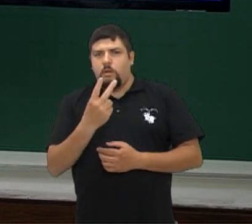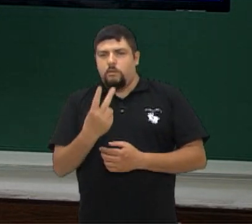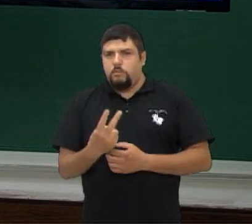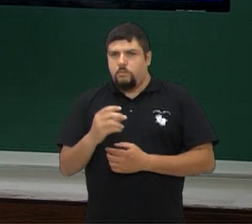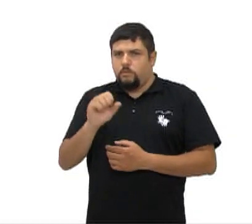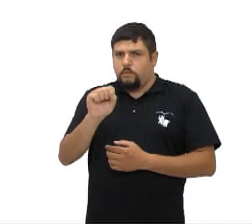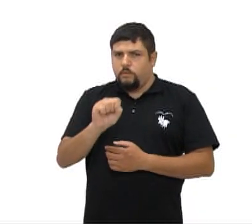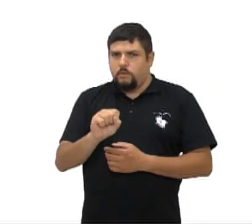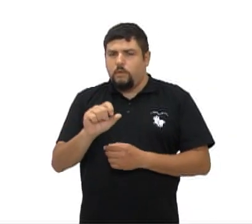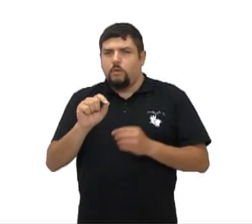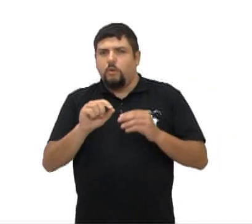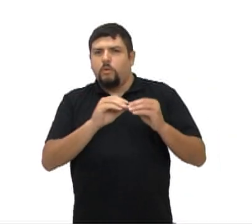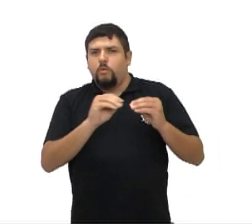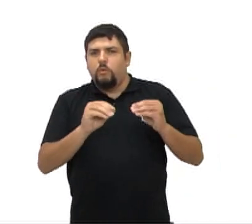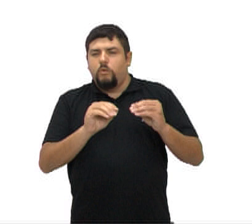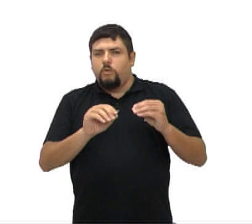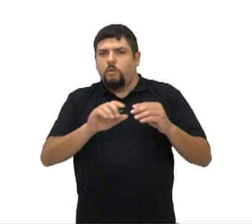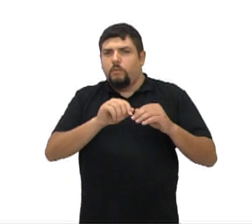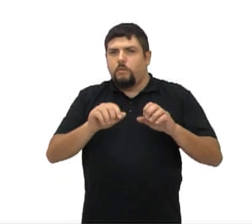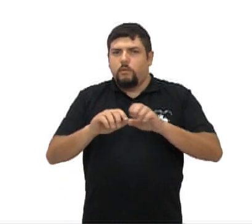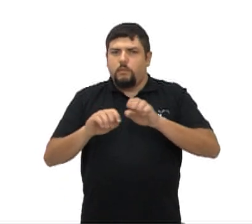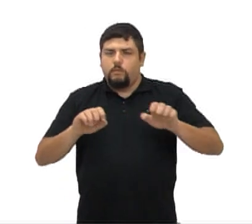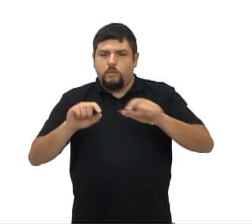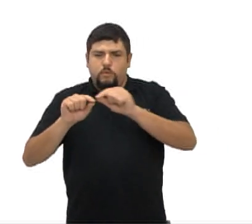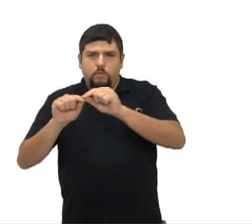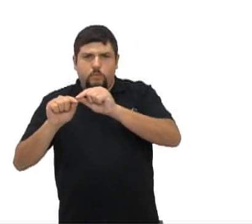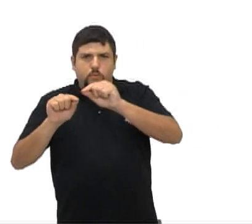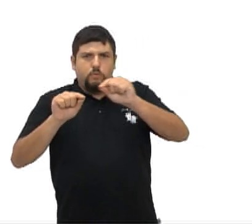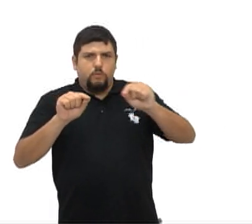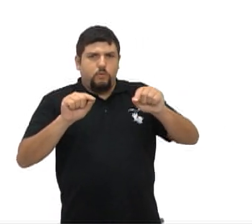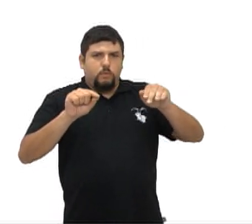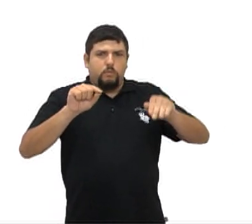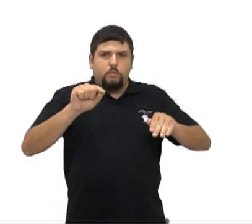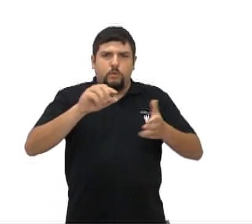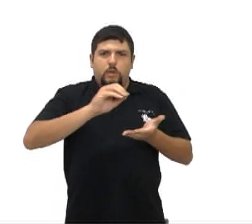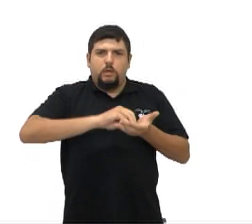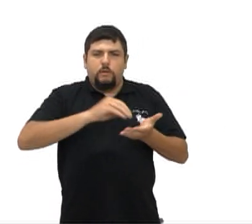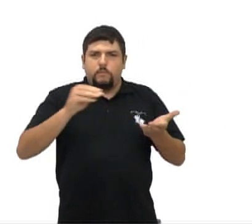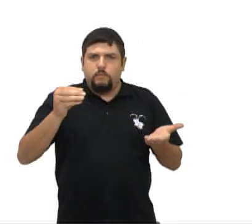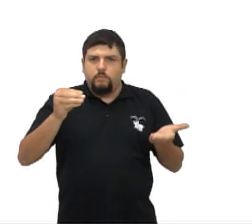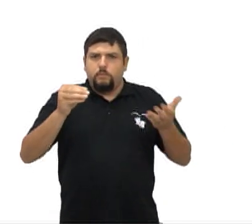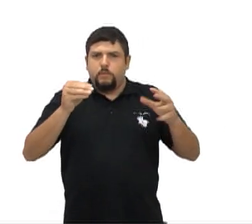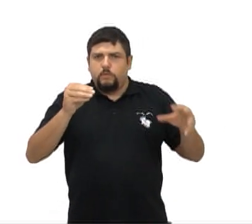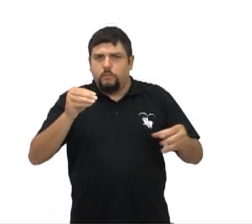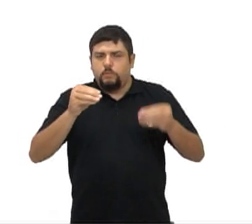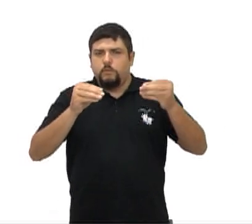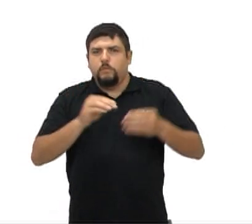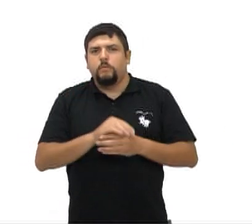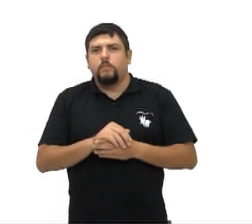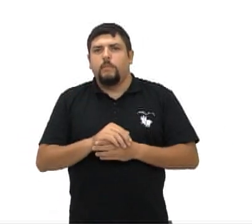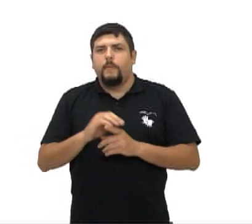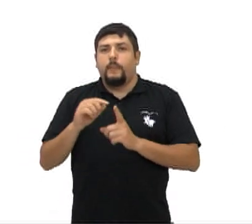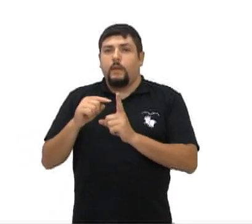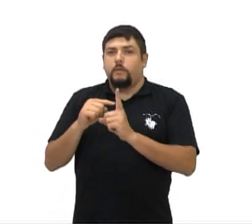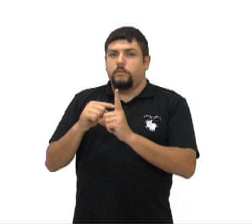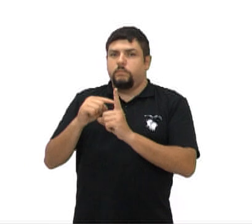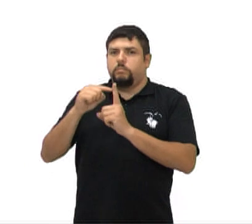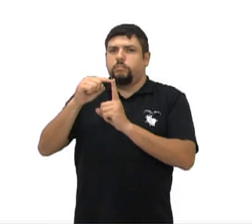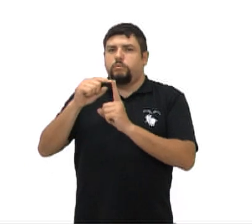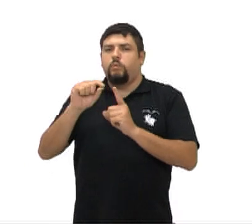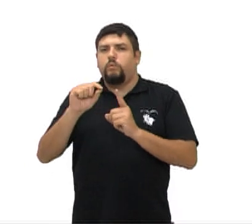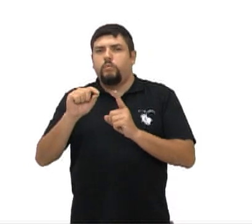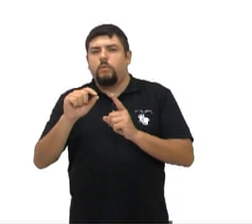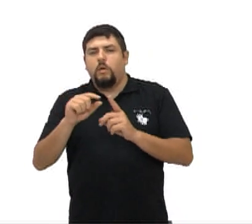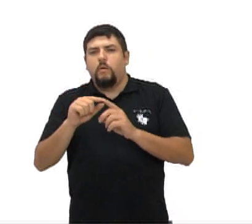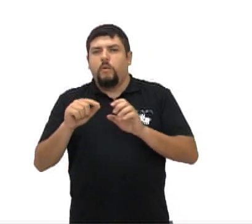vai para a esquerda, no sentido de repor essa substância. O aumento da temperatura vai para a esquerda, no